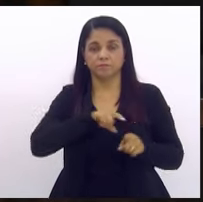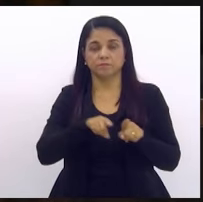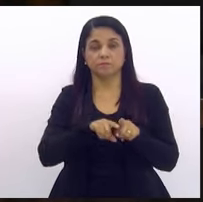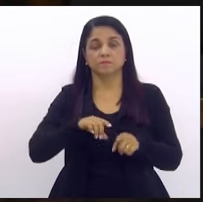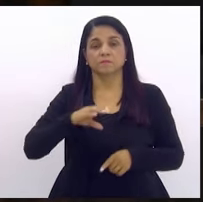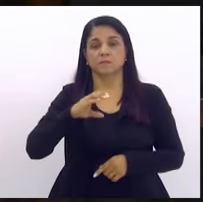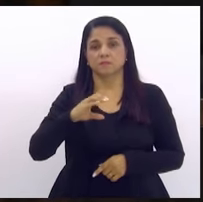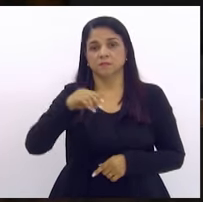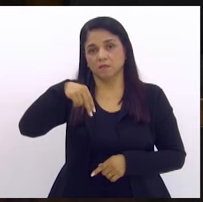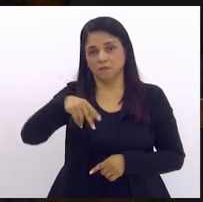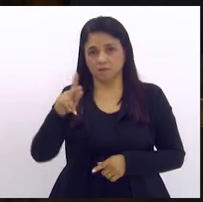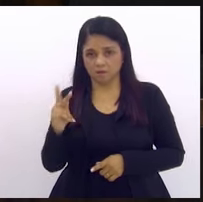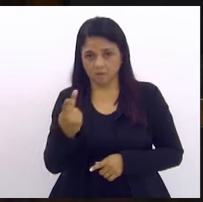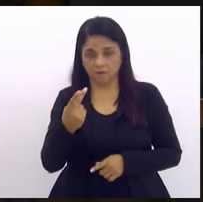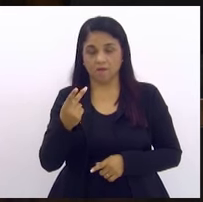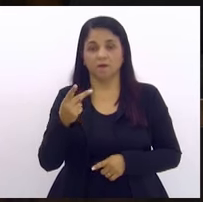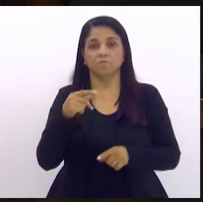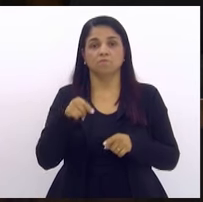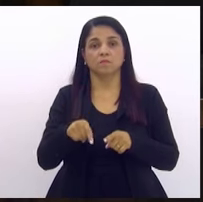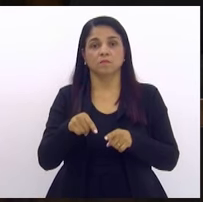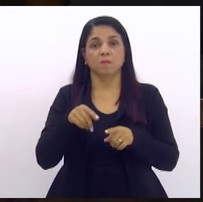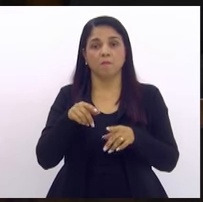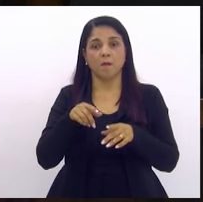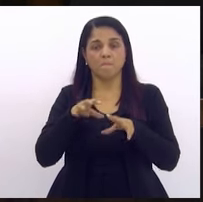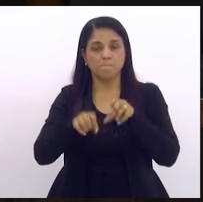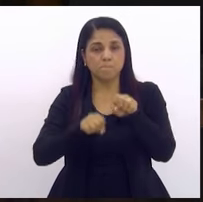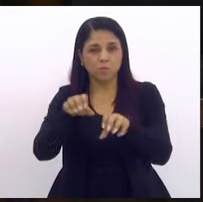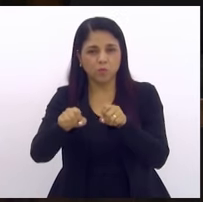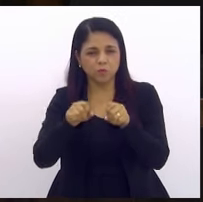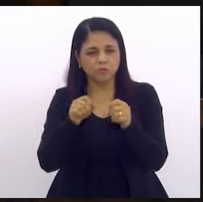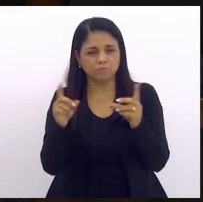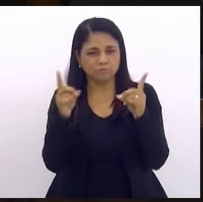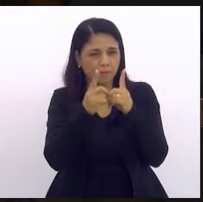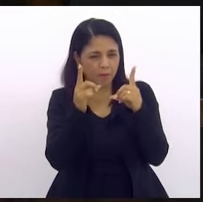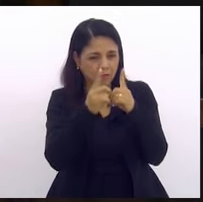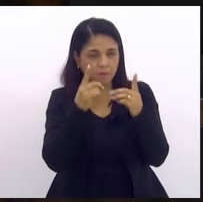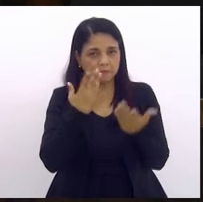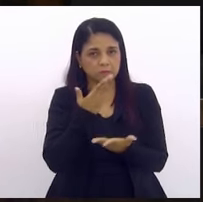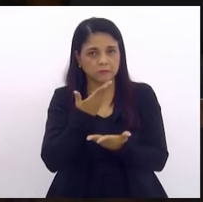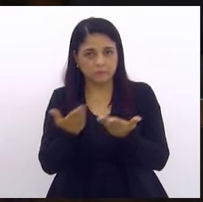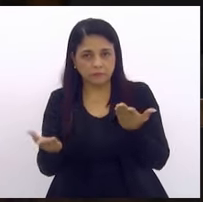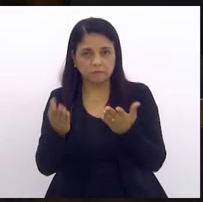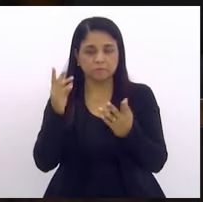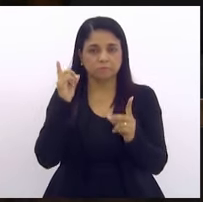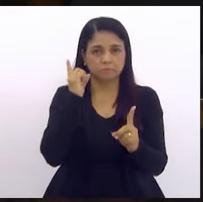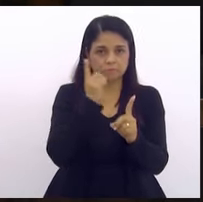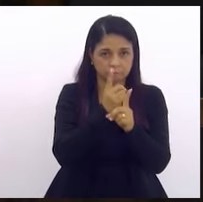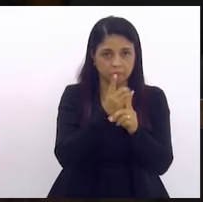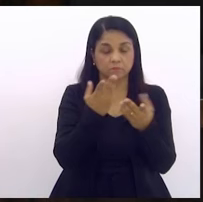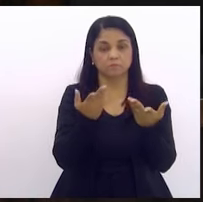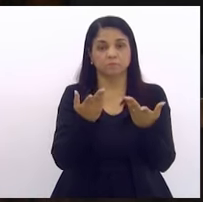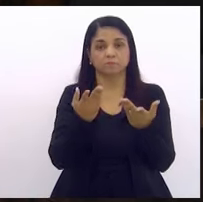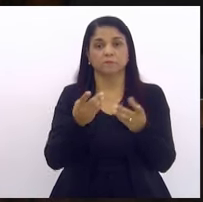CNH, seja precedido de uma busca no Departamento de Achados e Perdidos do respectivo órgão emissor